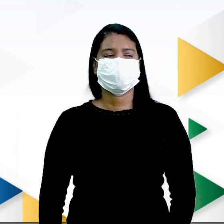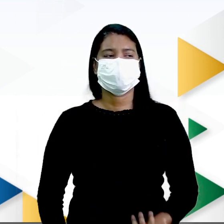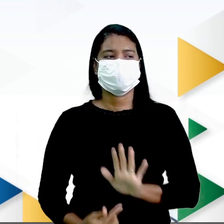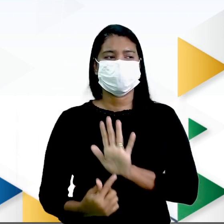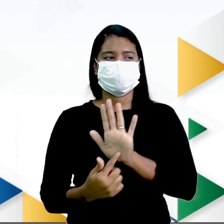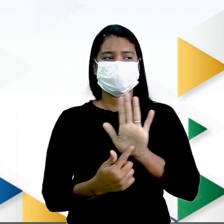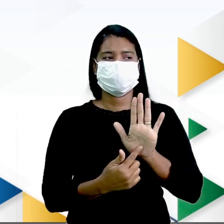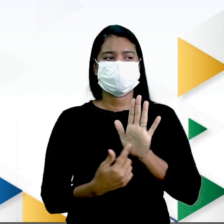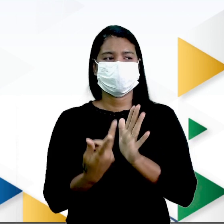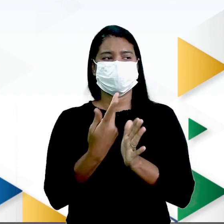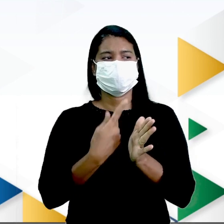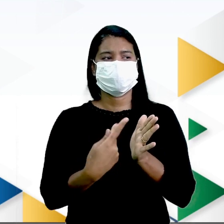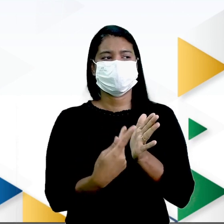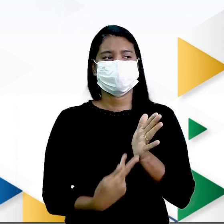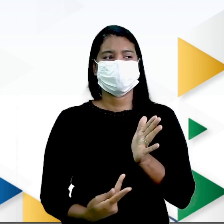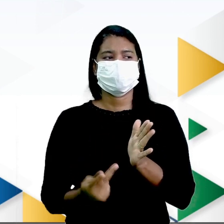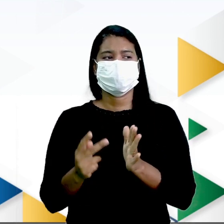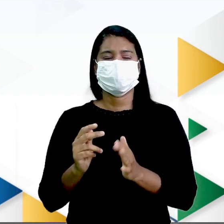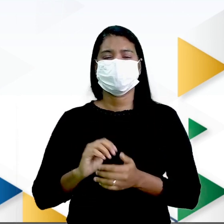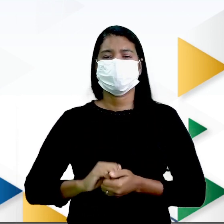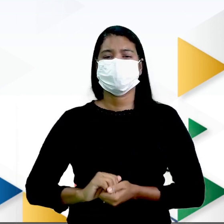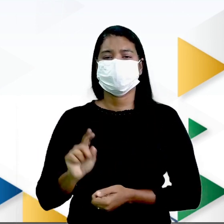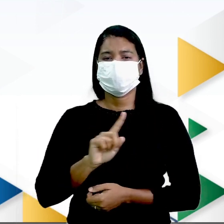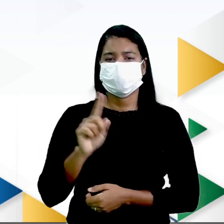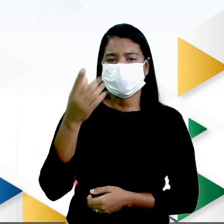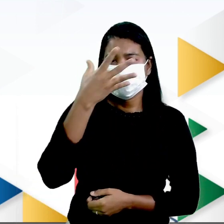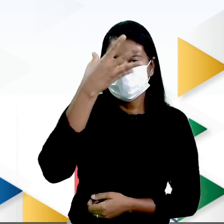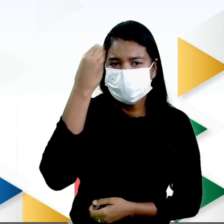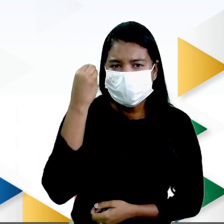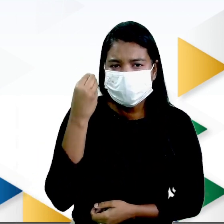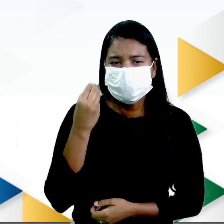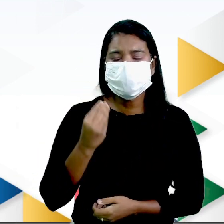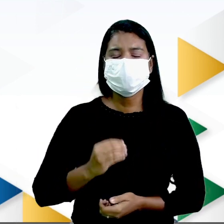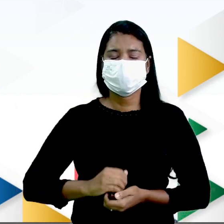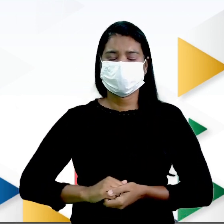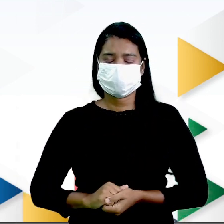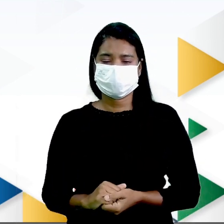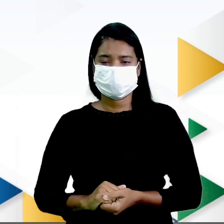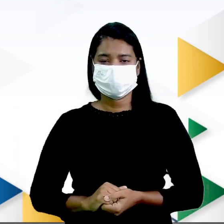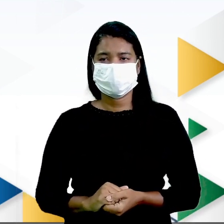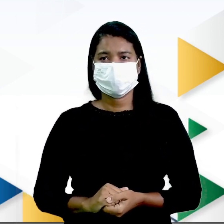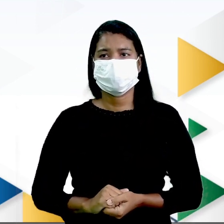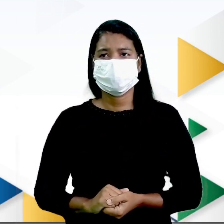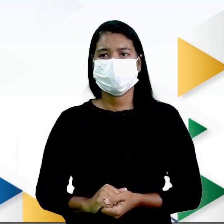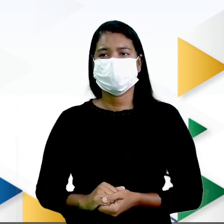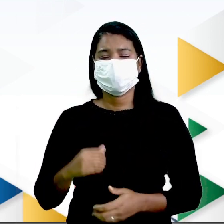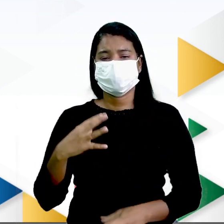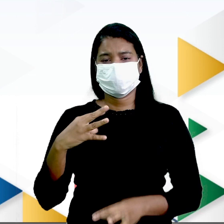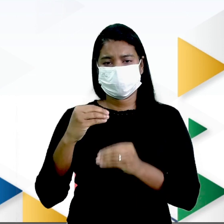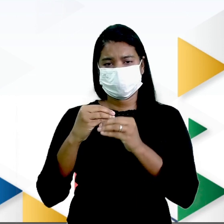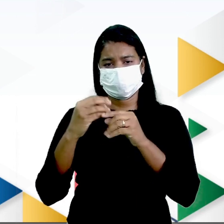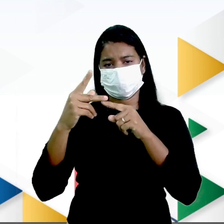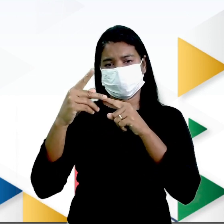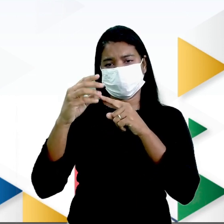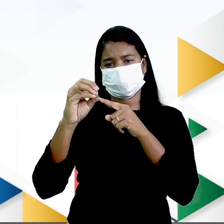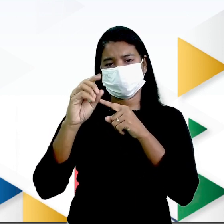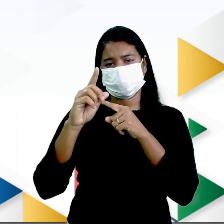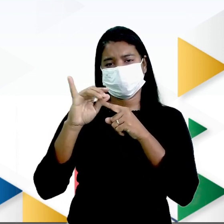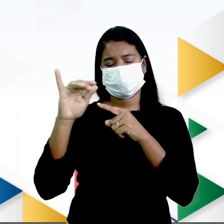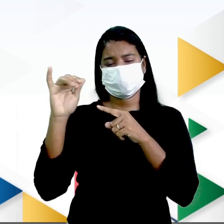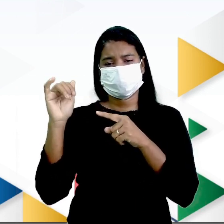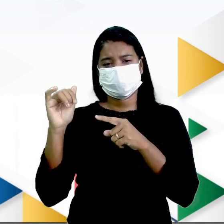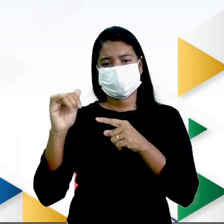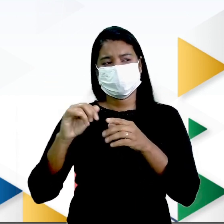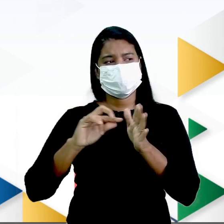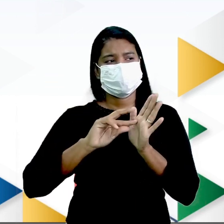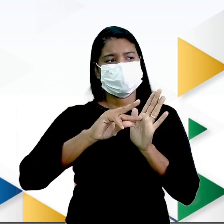em figuras. Agora, não esquece, esse polígono, para ser construído, a gente usa um régua e compasso, né?